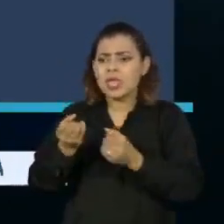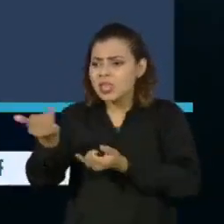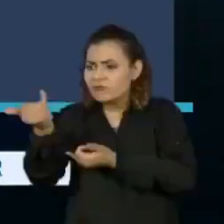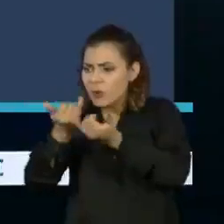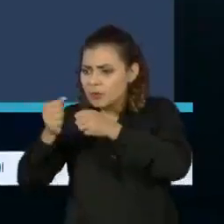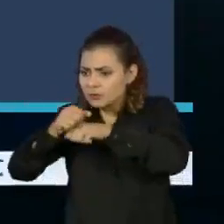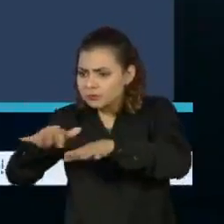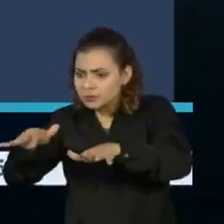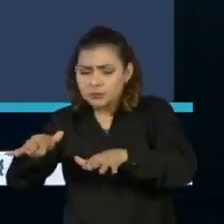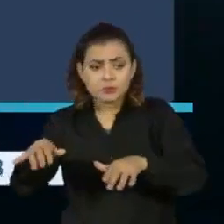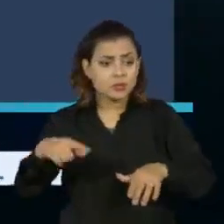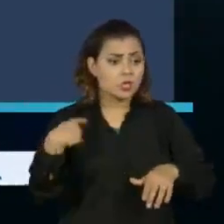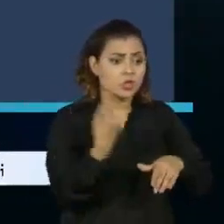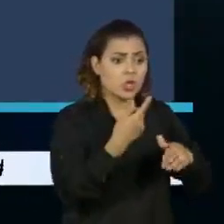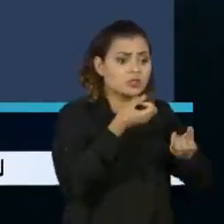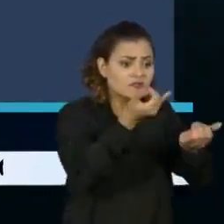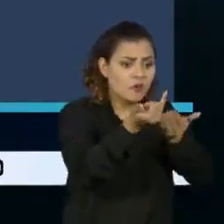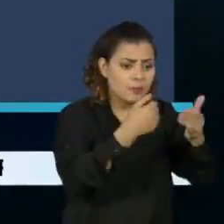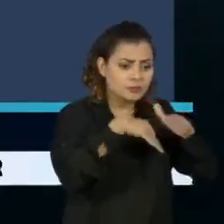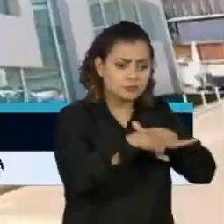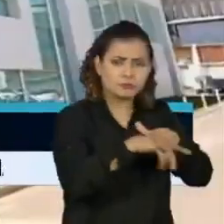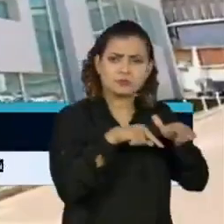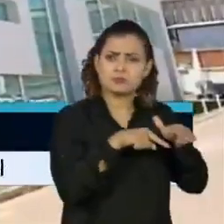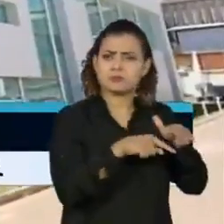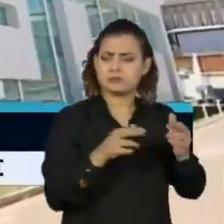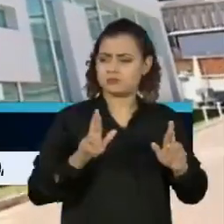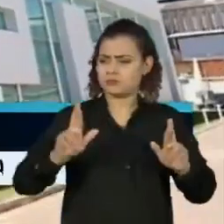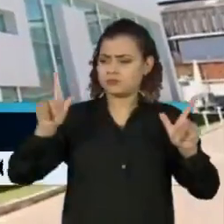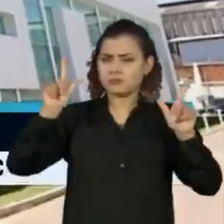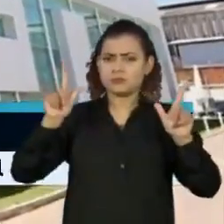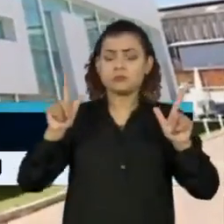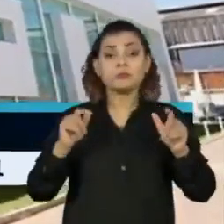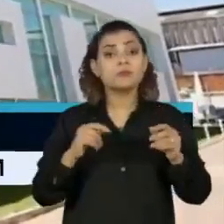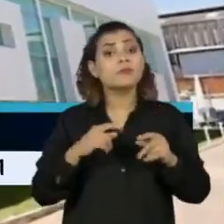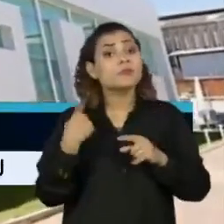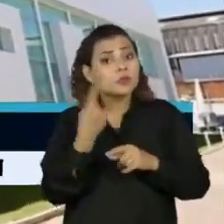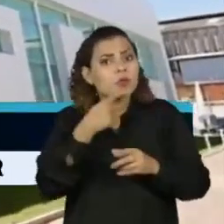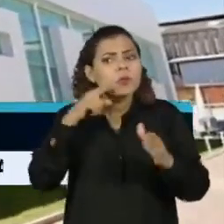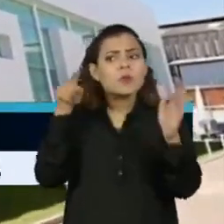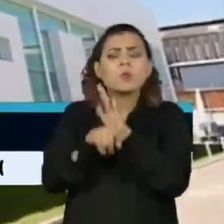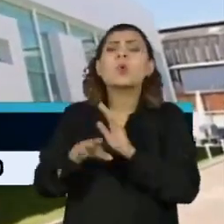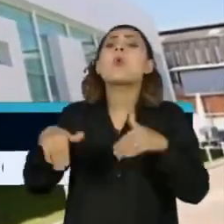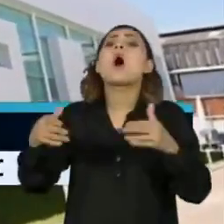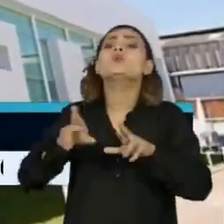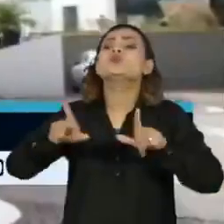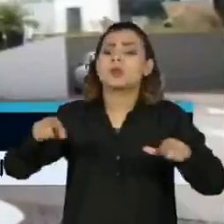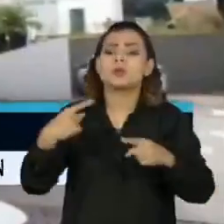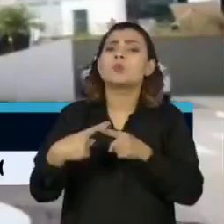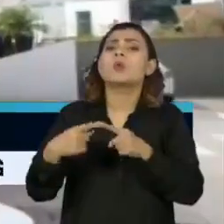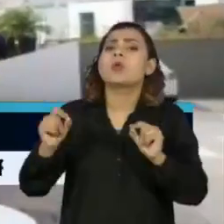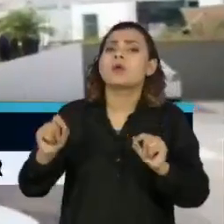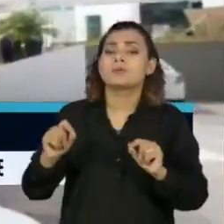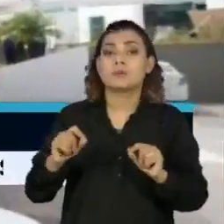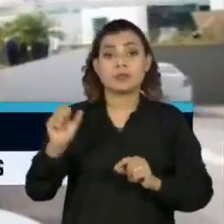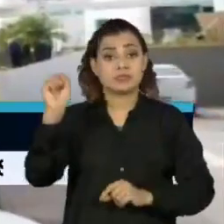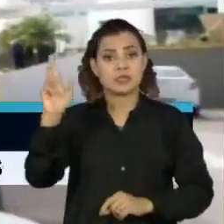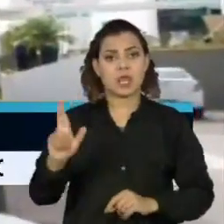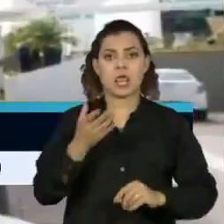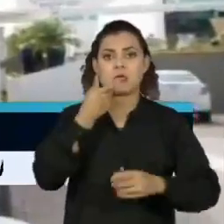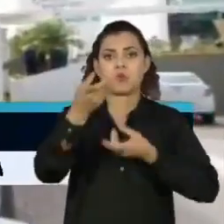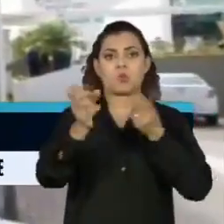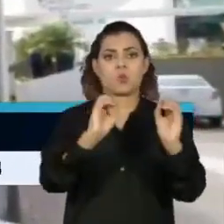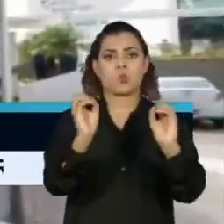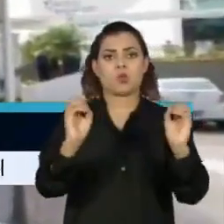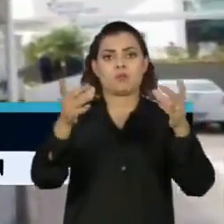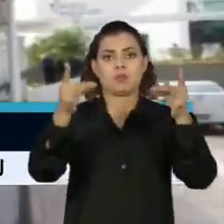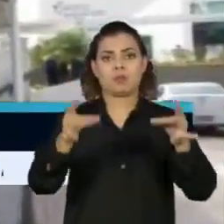dados vazados e os que são mantidos em seus arquivos. Nós questionamos quais diferenças foram encontradas, mas a Serasa preferiu não